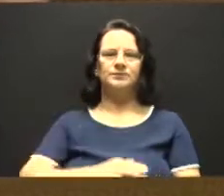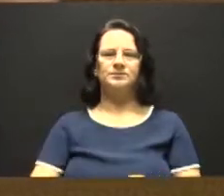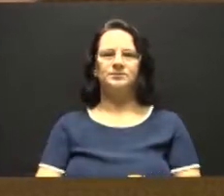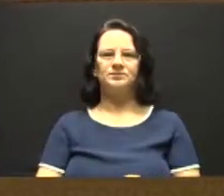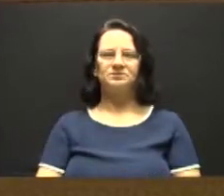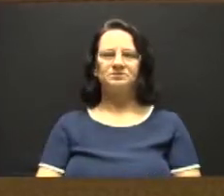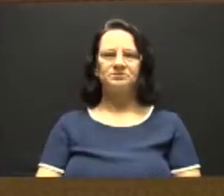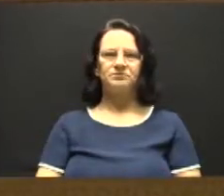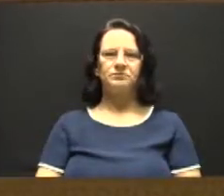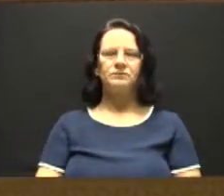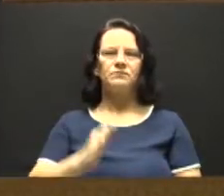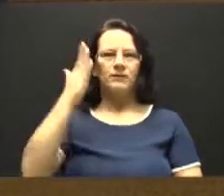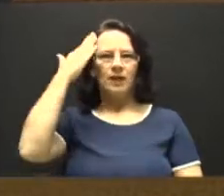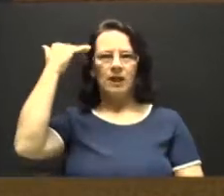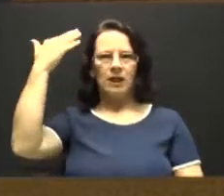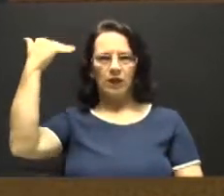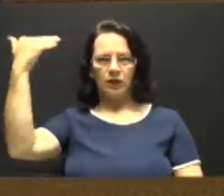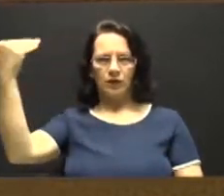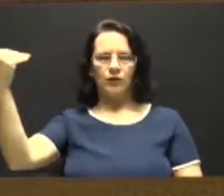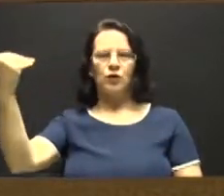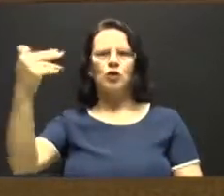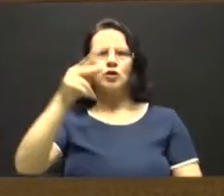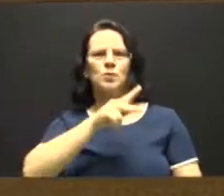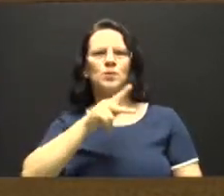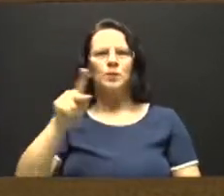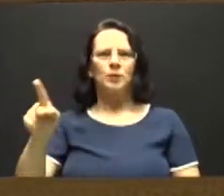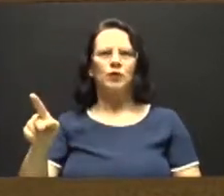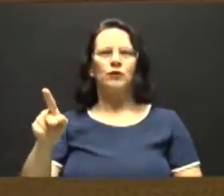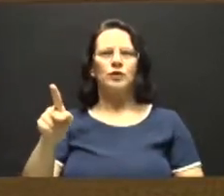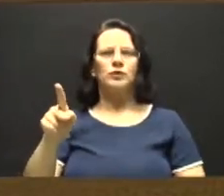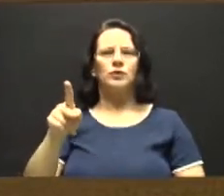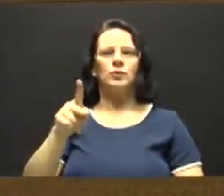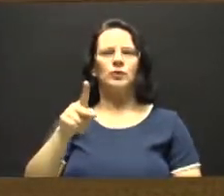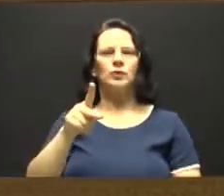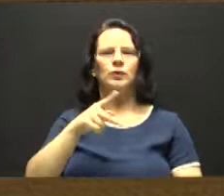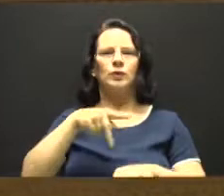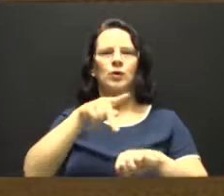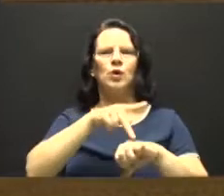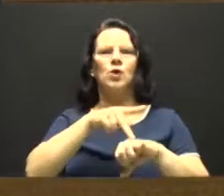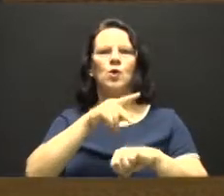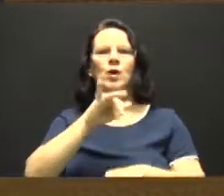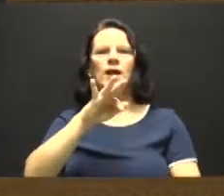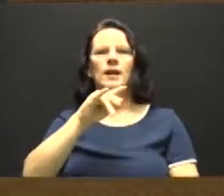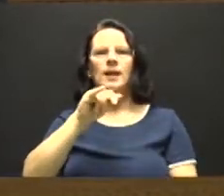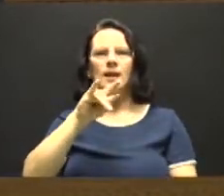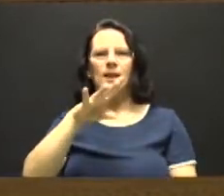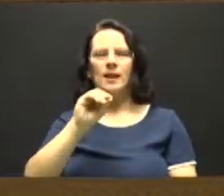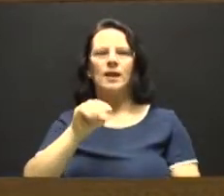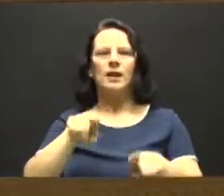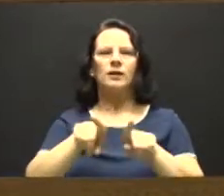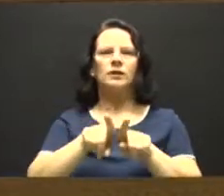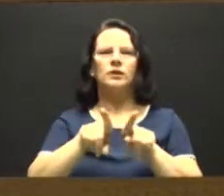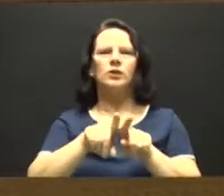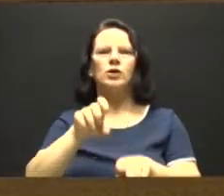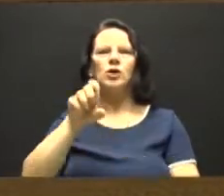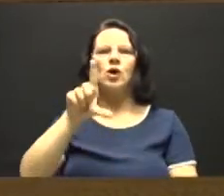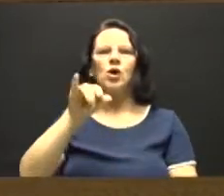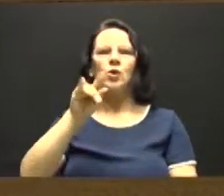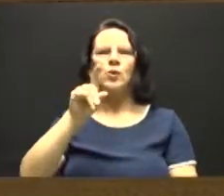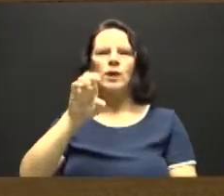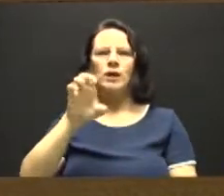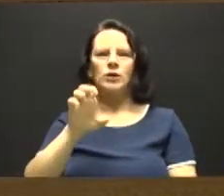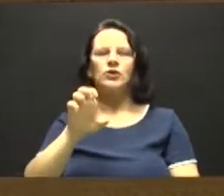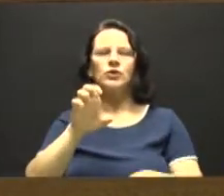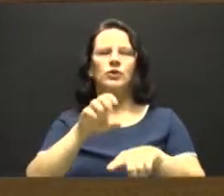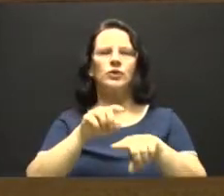jurista e filósofo e professor italiano lombardi é do ide lombardi nome dele